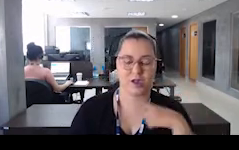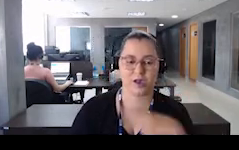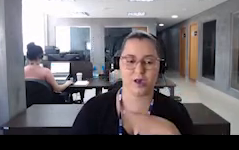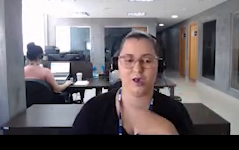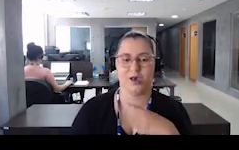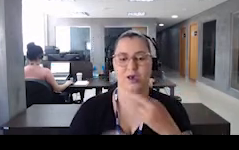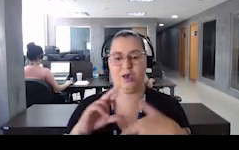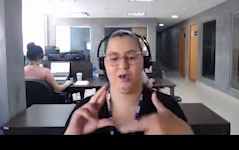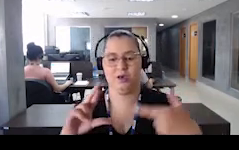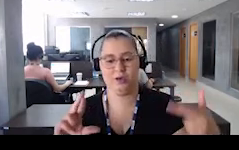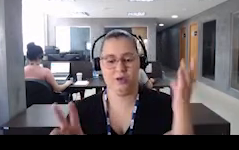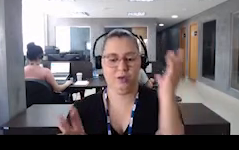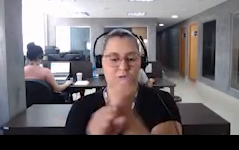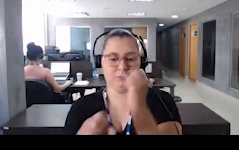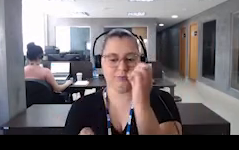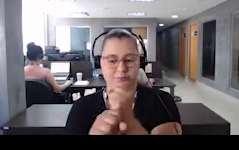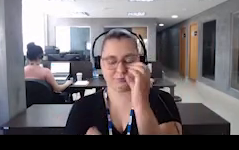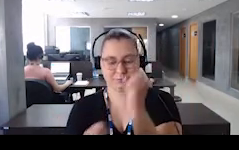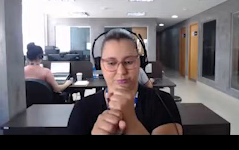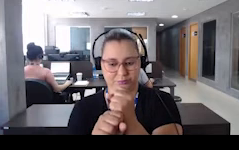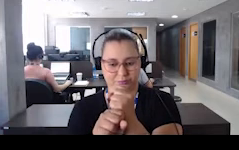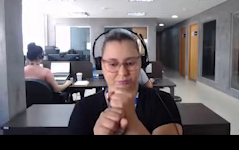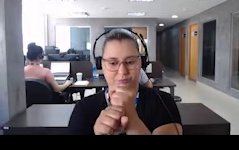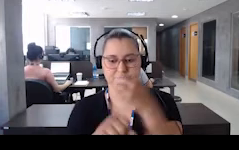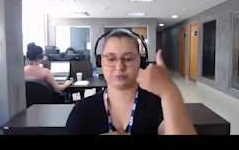resistência total das 10 lâmpadas, certo?